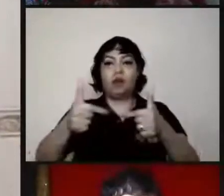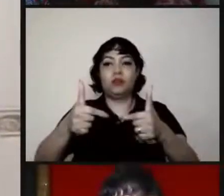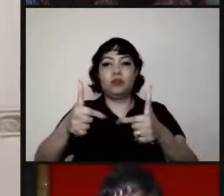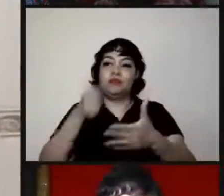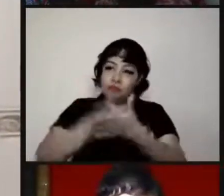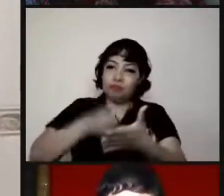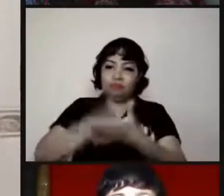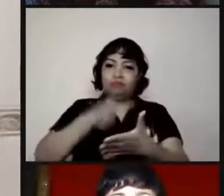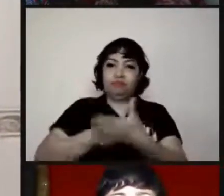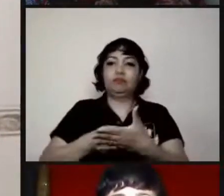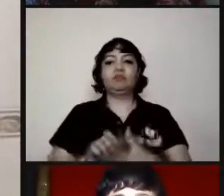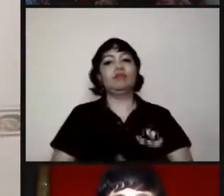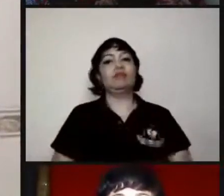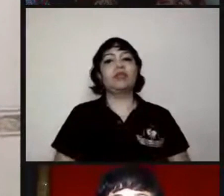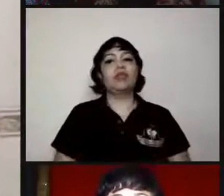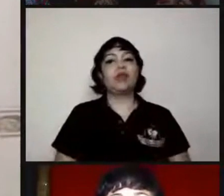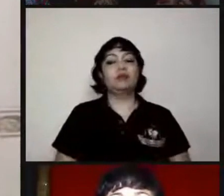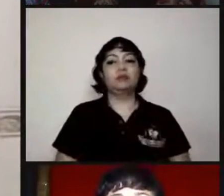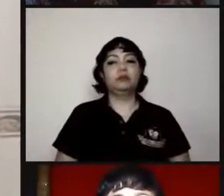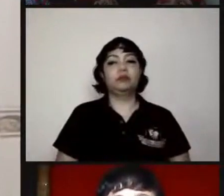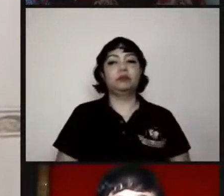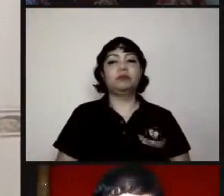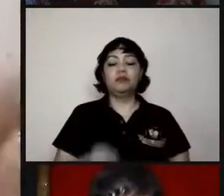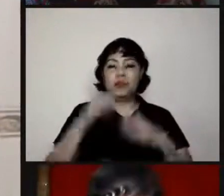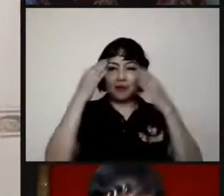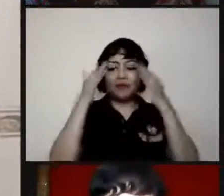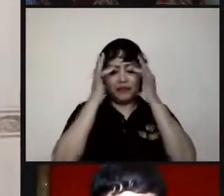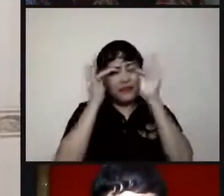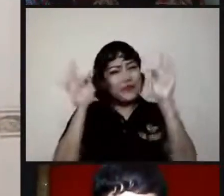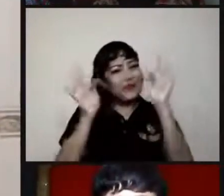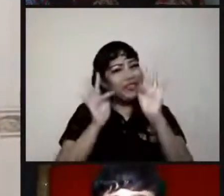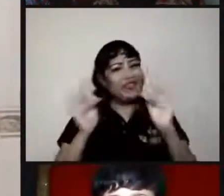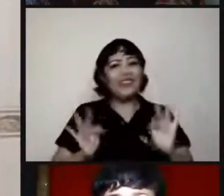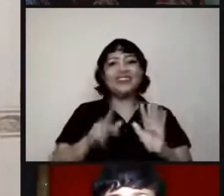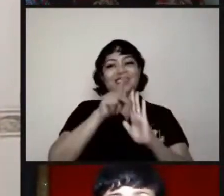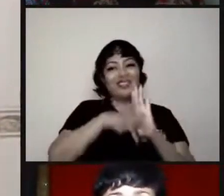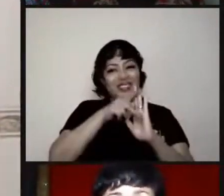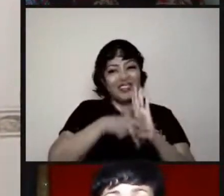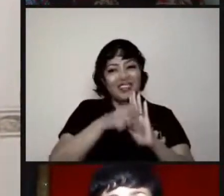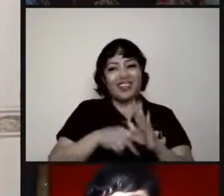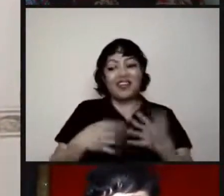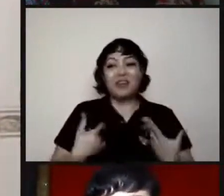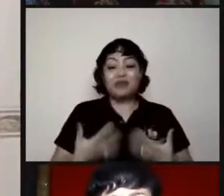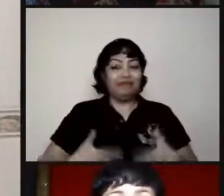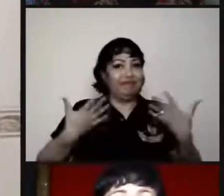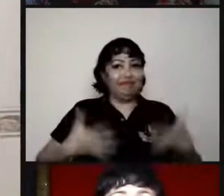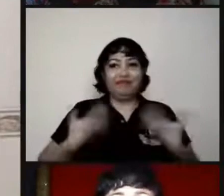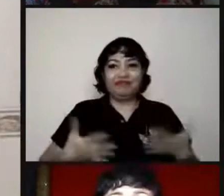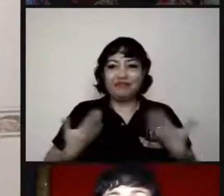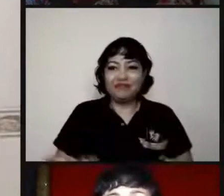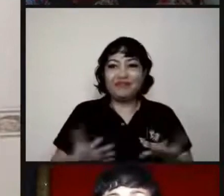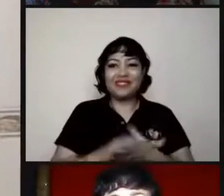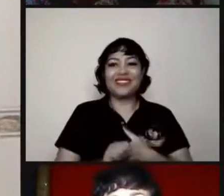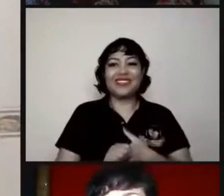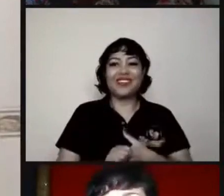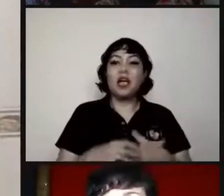certeza. Exatamente. Gente, estamos muito felizes com esse projeto, estamos muito, muito animados. E